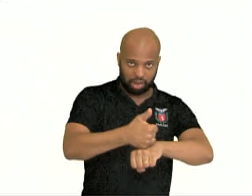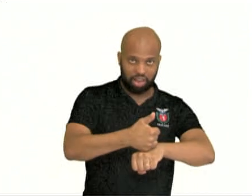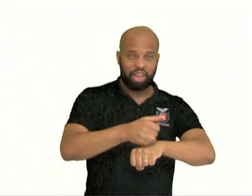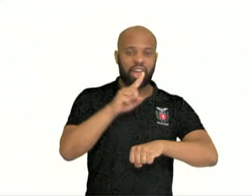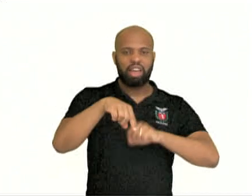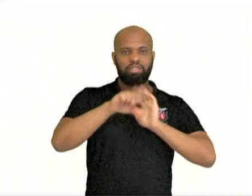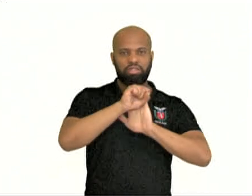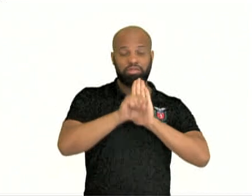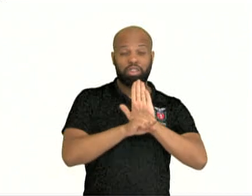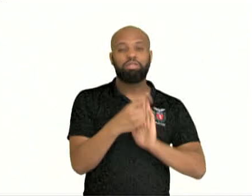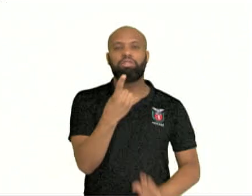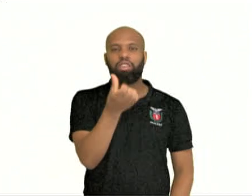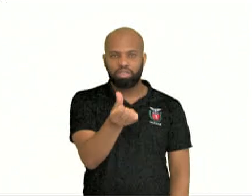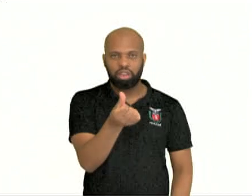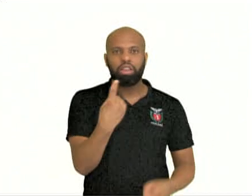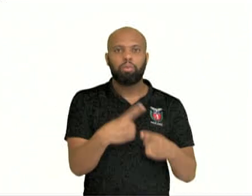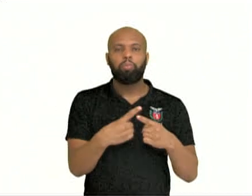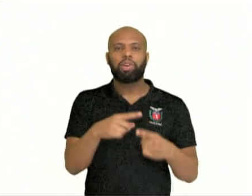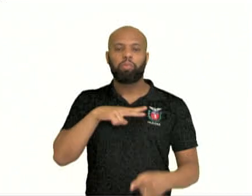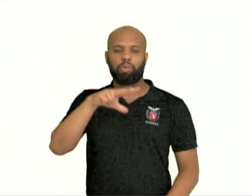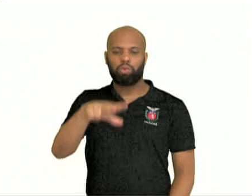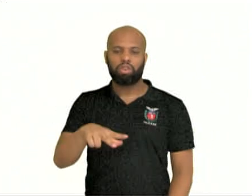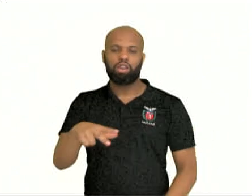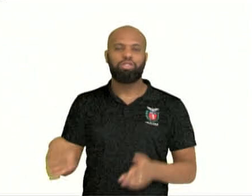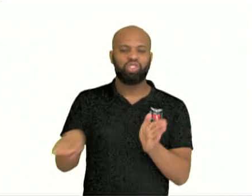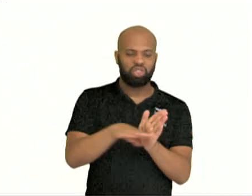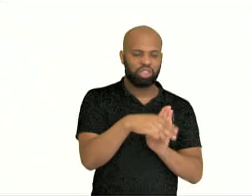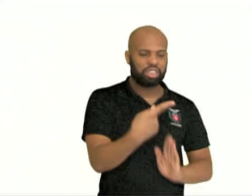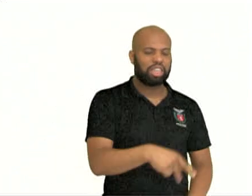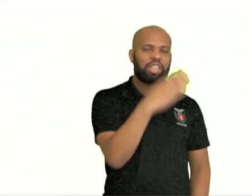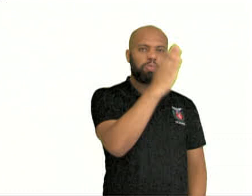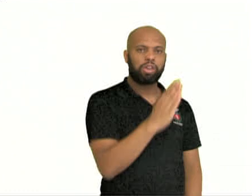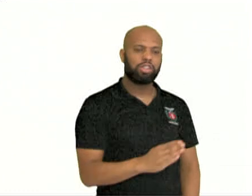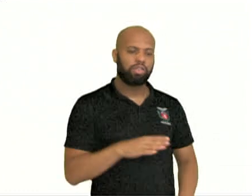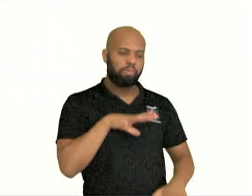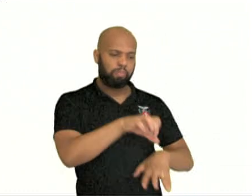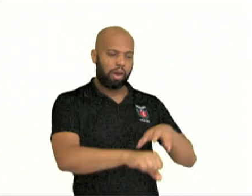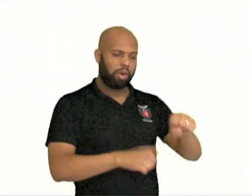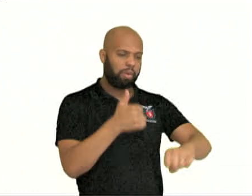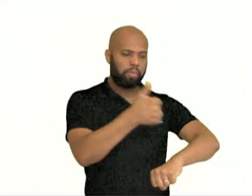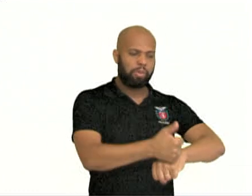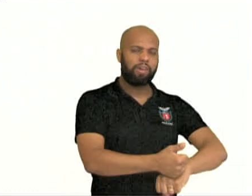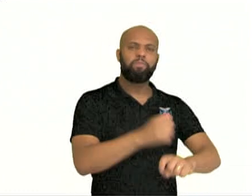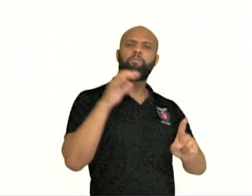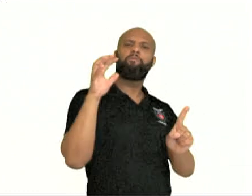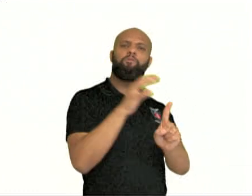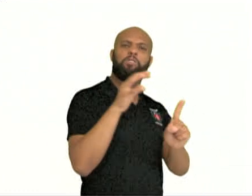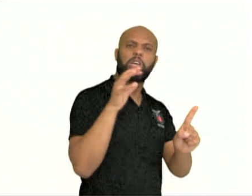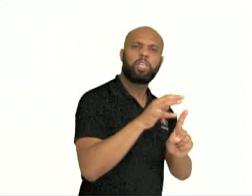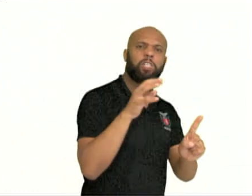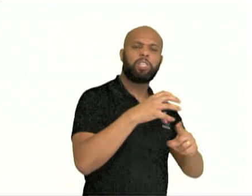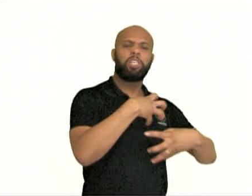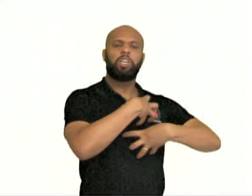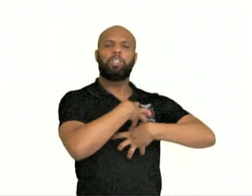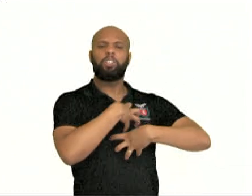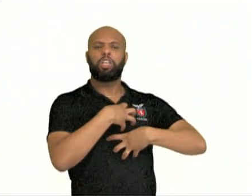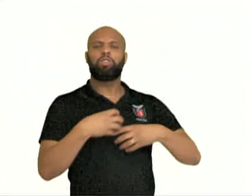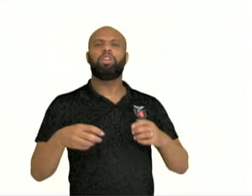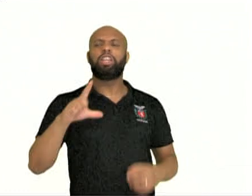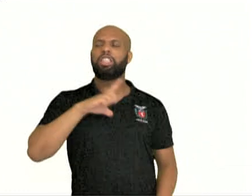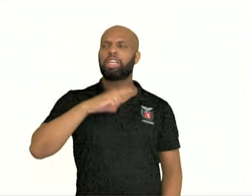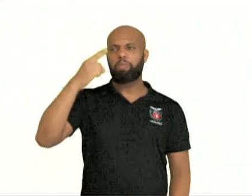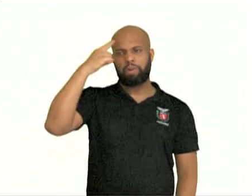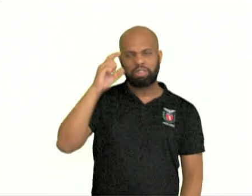europeus adentram ao Brasil, né, e impõem, né, o seu modo de pensar. sobre, né, os nossos nativos aqui que tínhamos